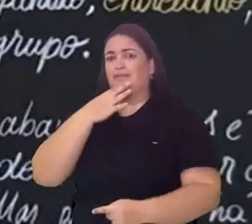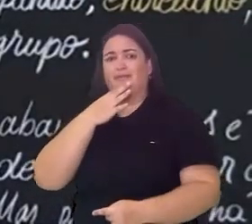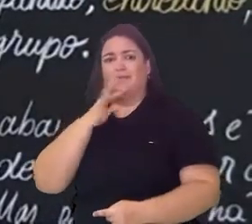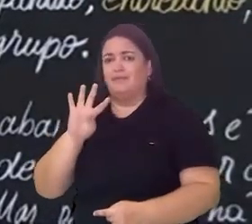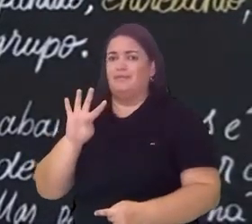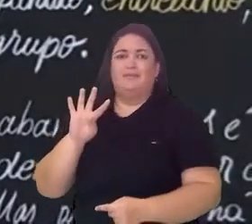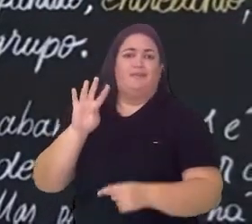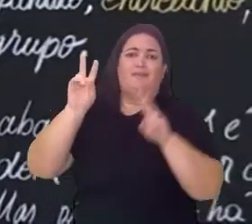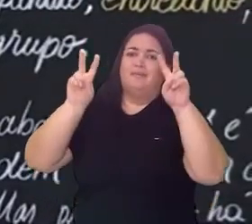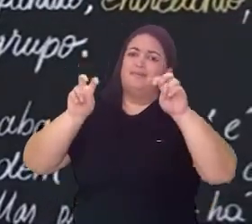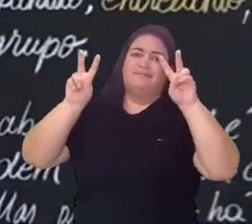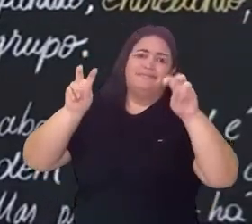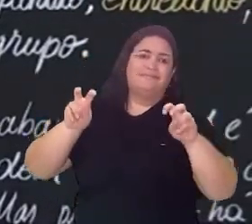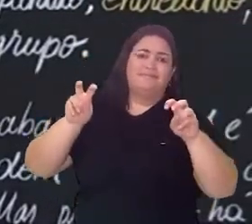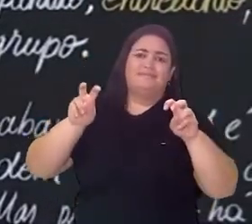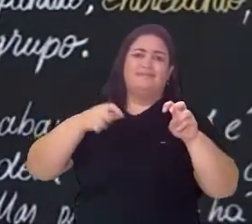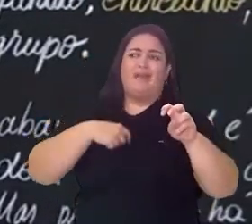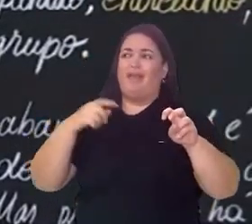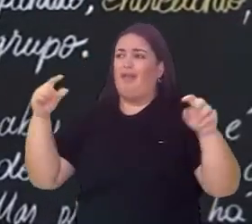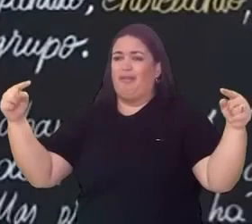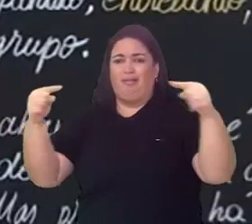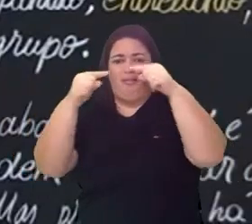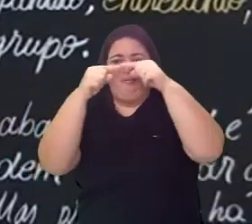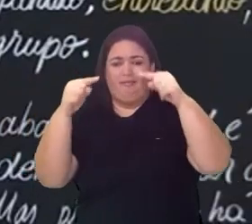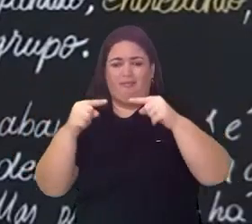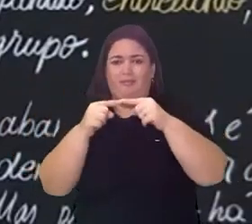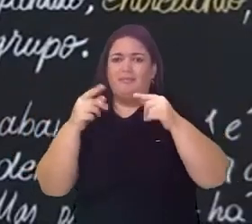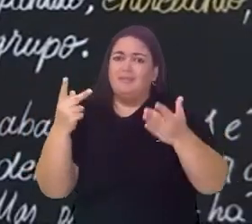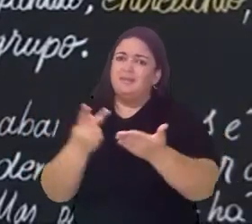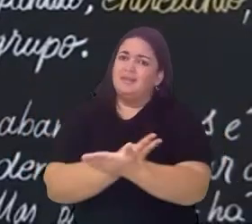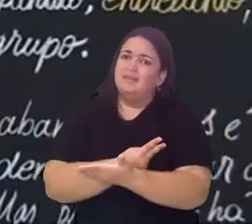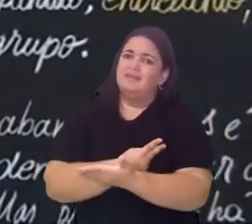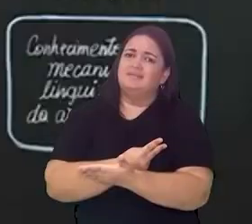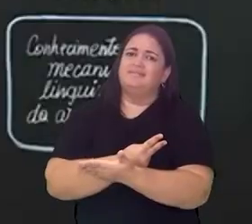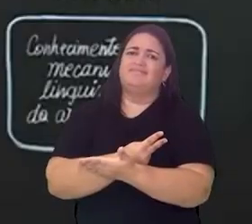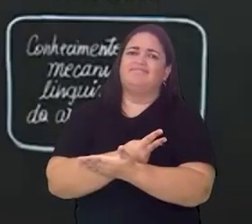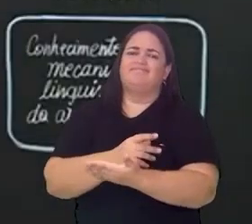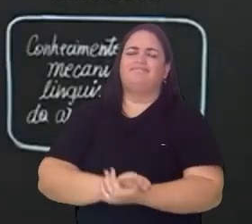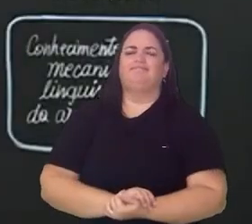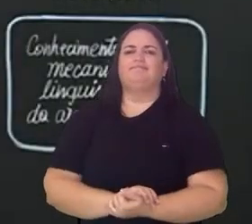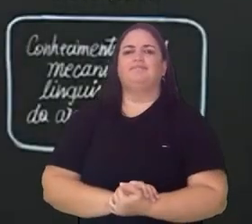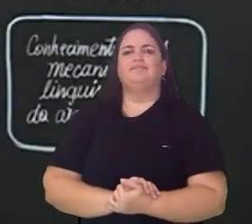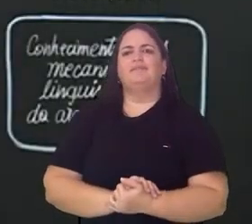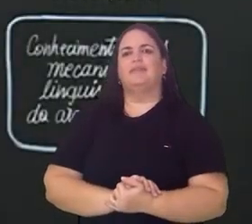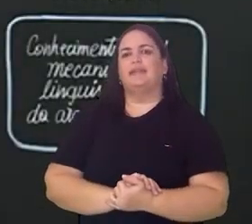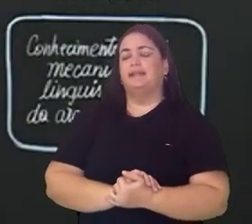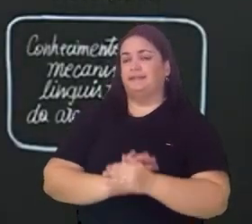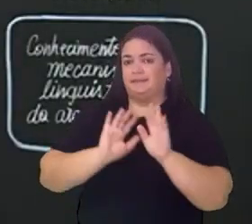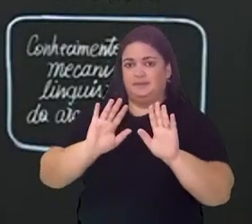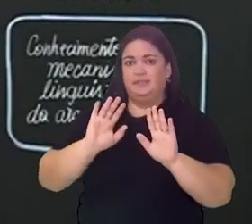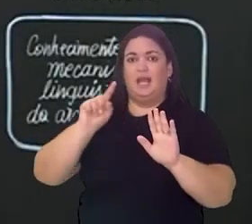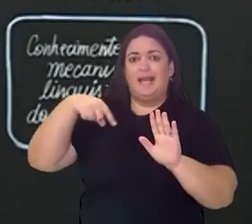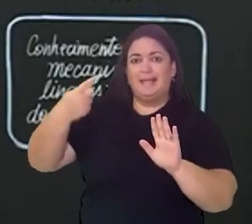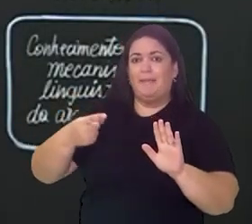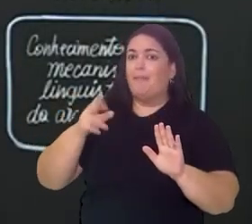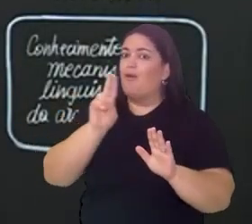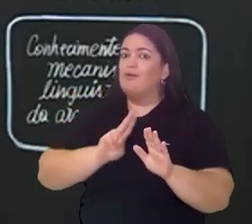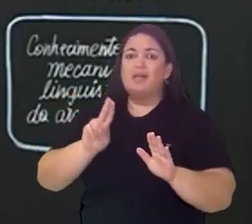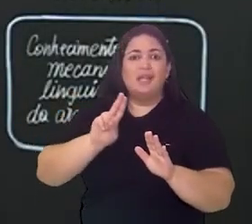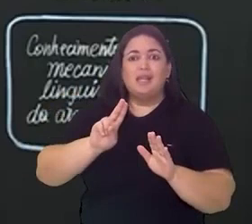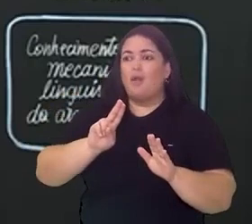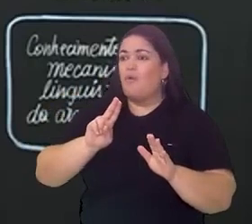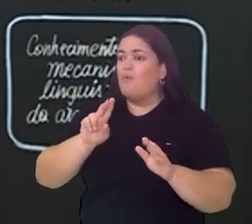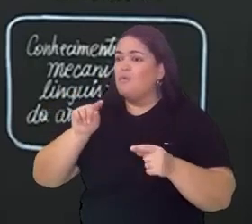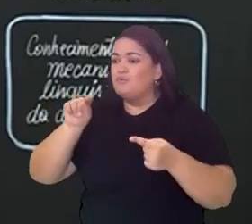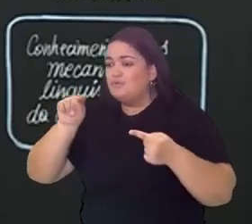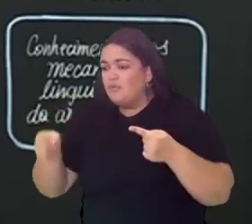e estou associando ideias que não apresentam possibilidade de associação. Depois, sem pontuação nenhuma, eu